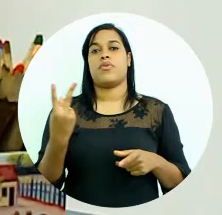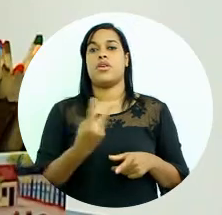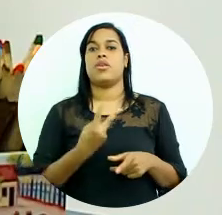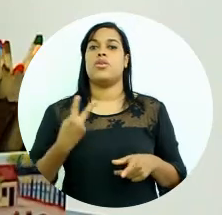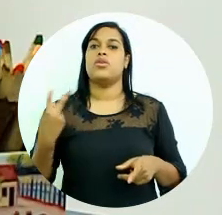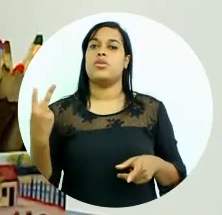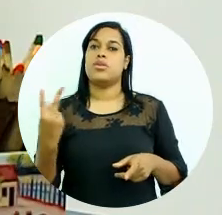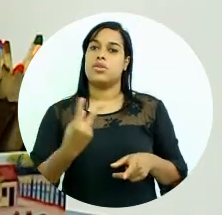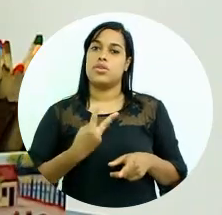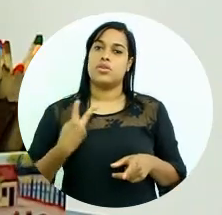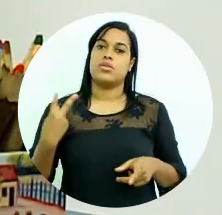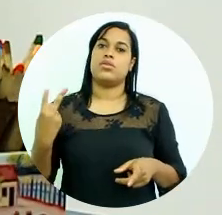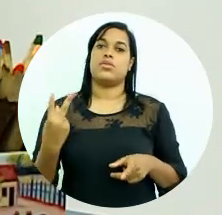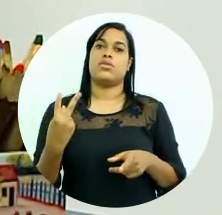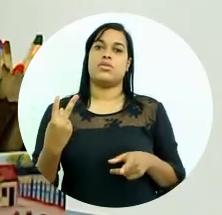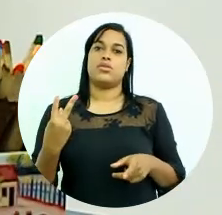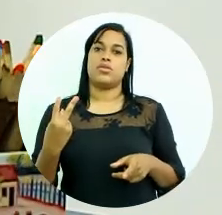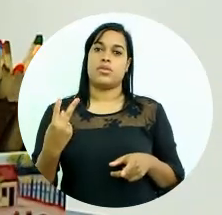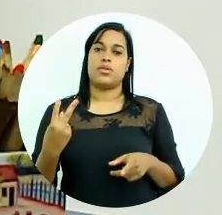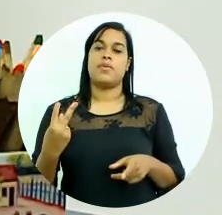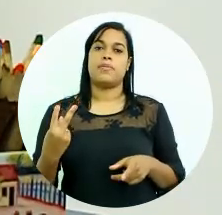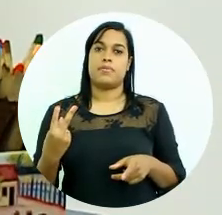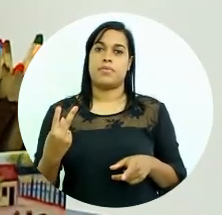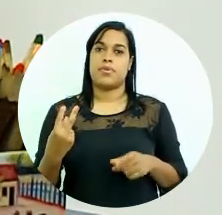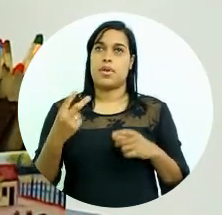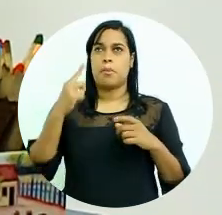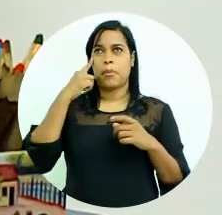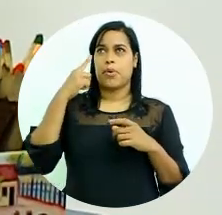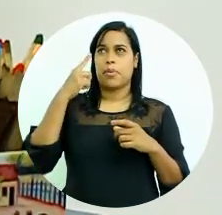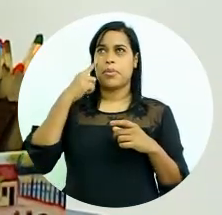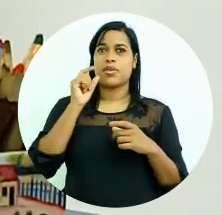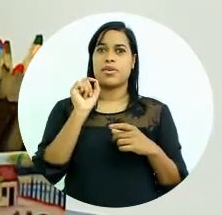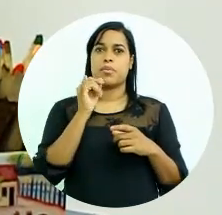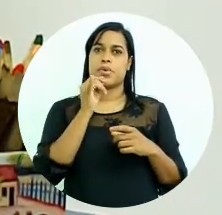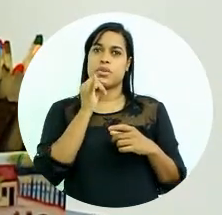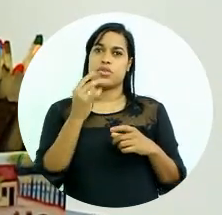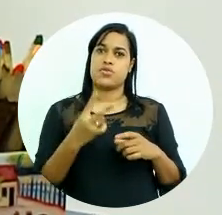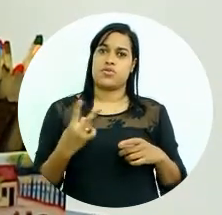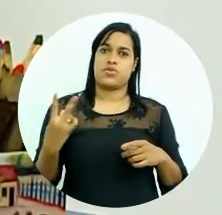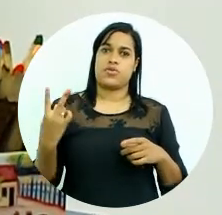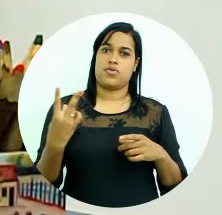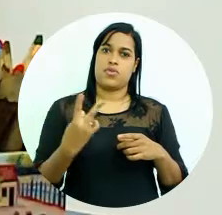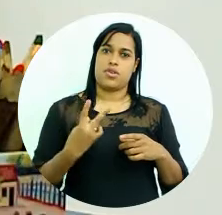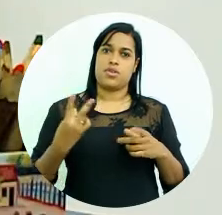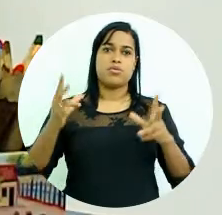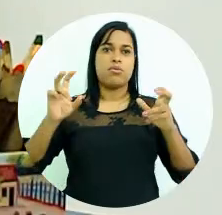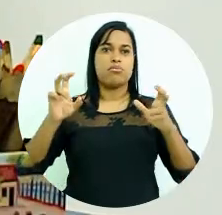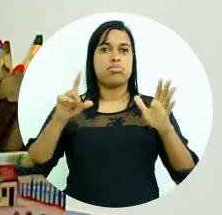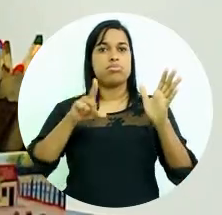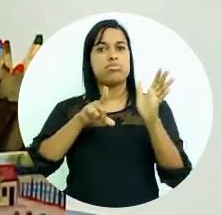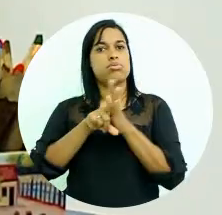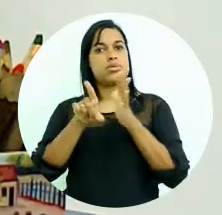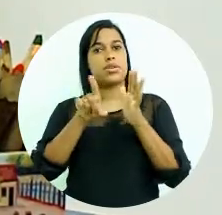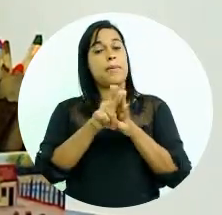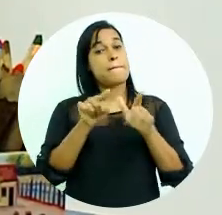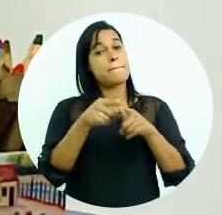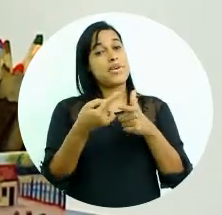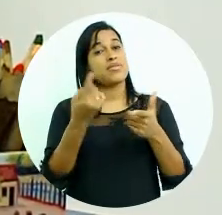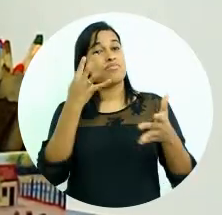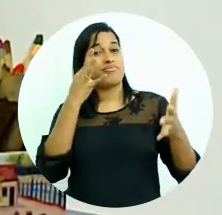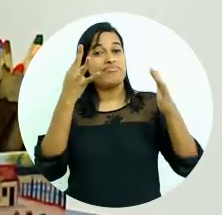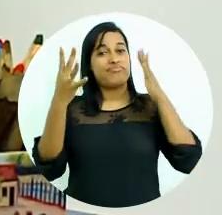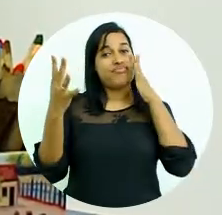os valores. Não à toa a gente pode pensar que valores são questões monetárias, mas